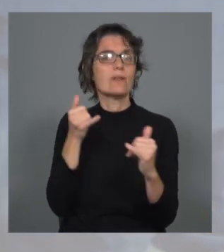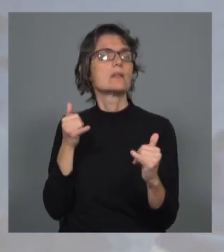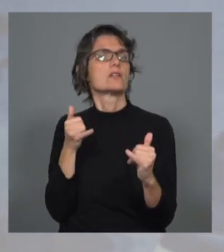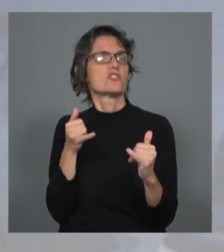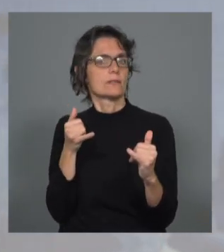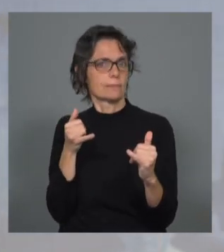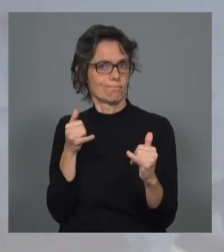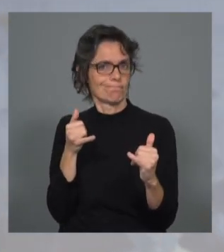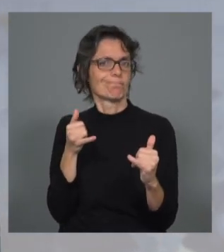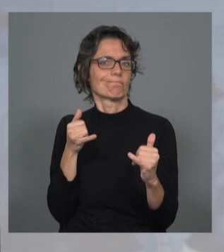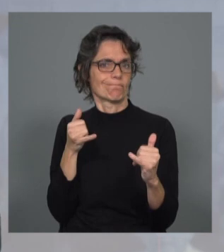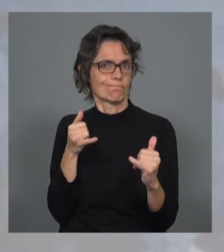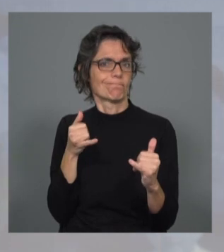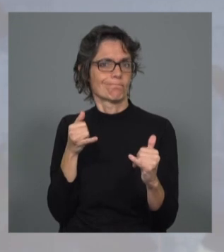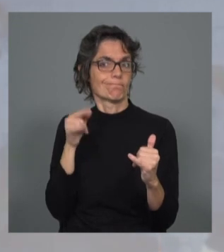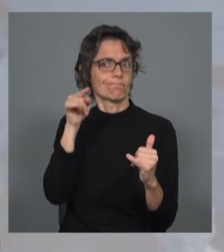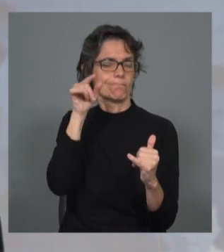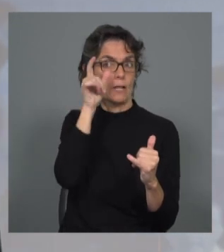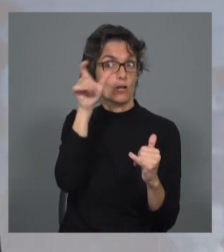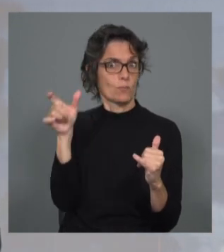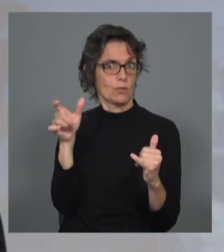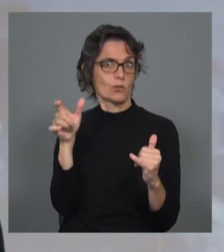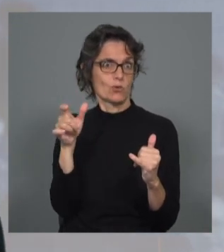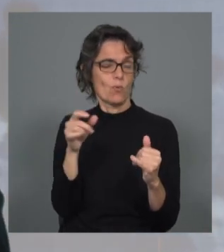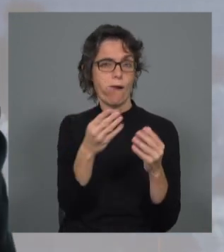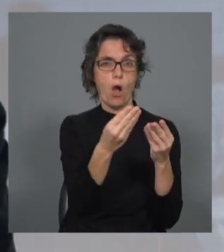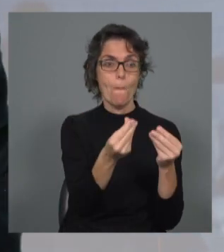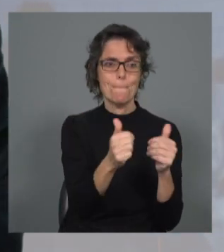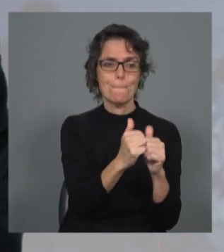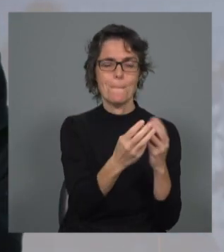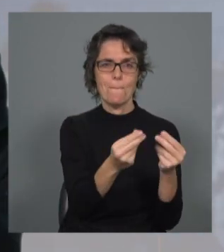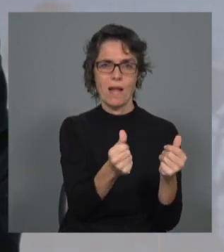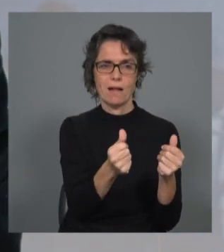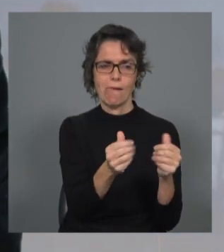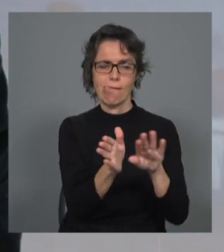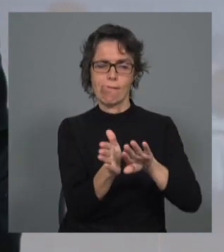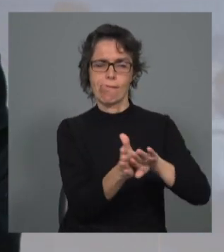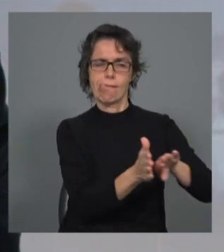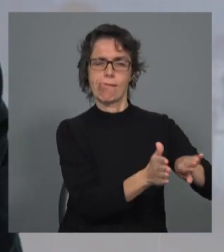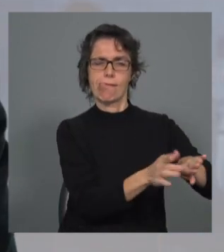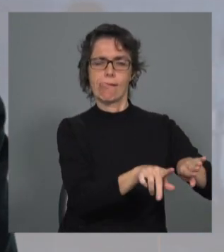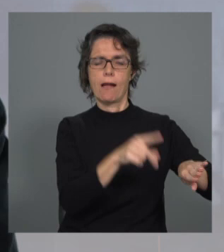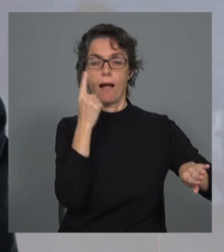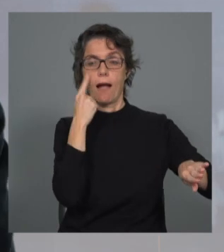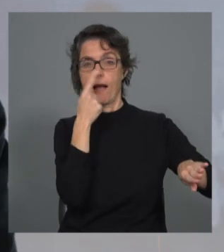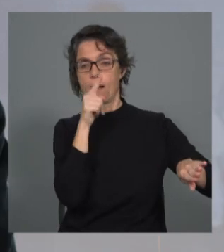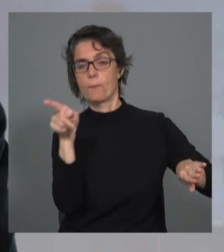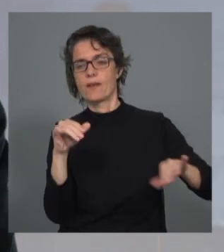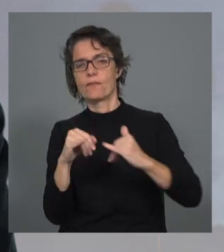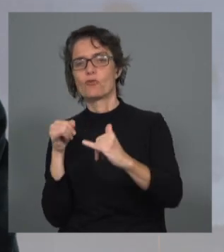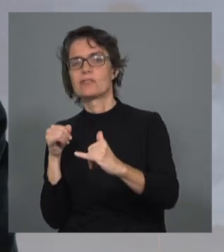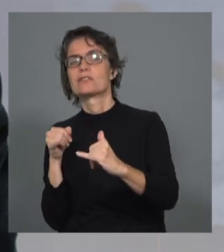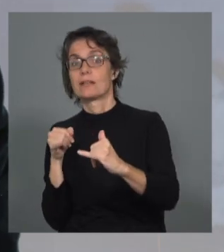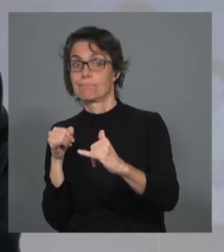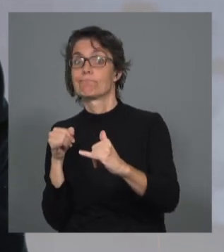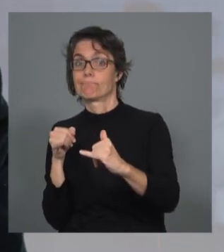as pessoas estão a abandonar o suporte físico, o suporte papel, para migrarem para o digital. Mas neste momento